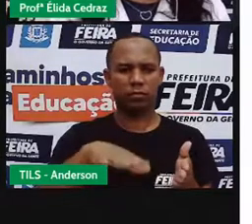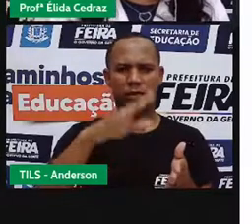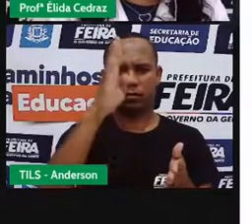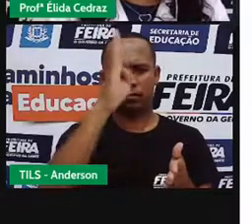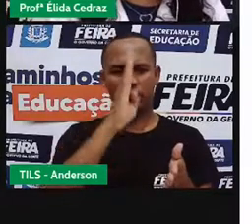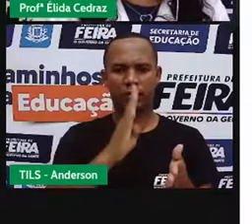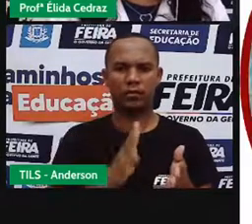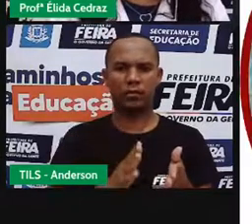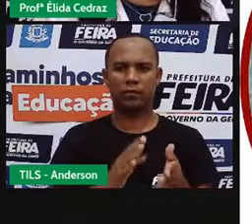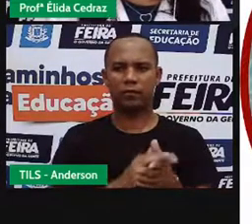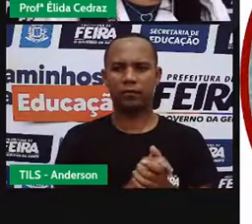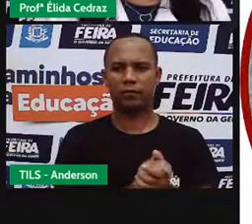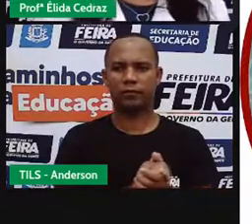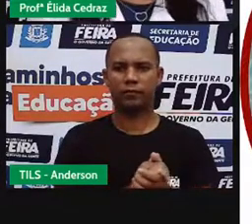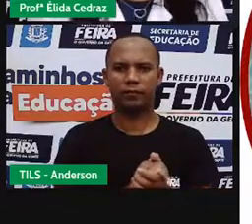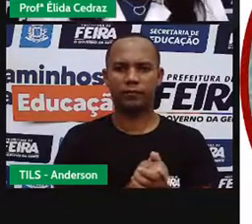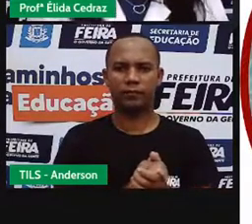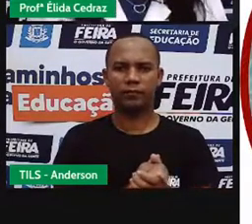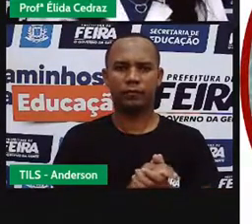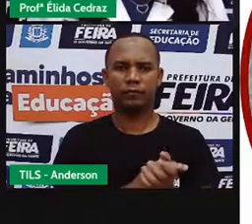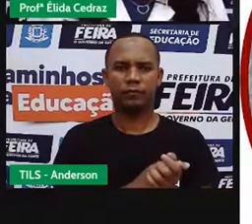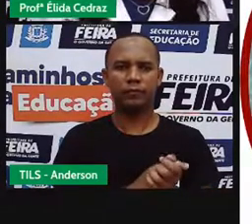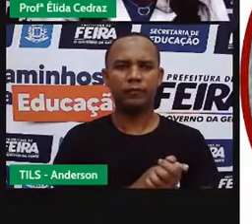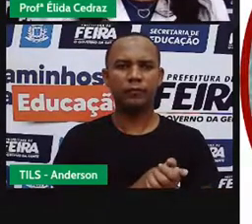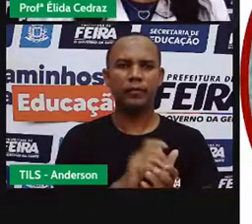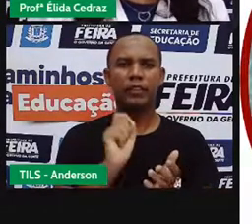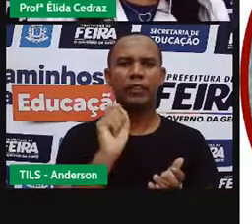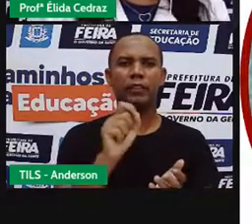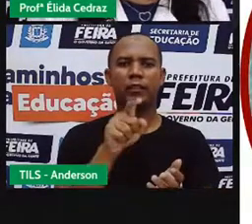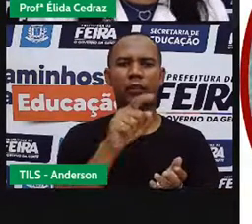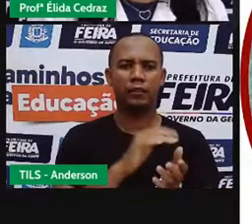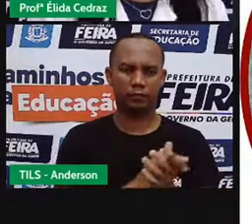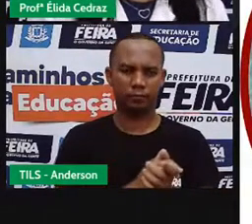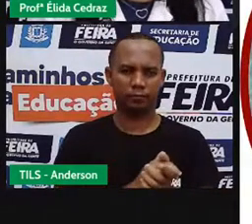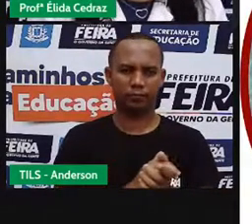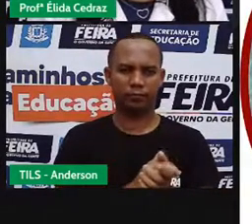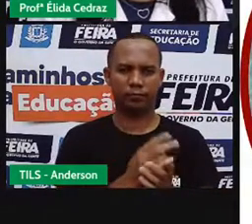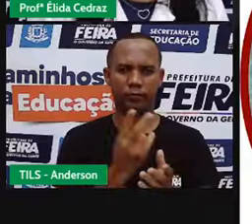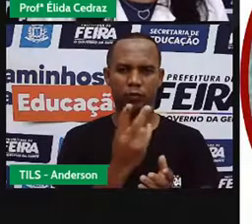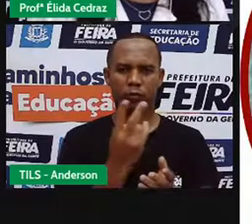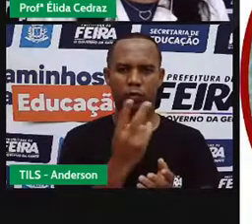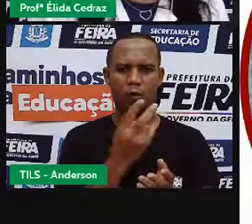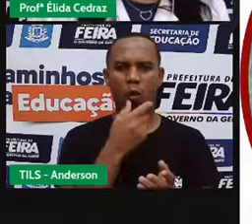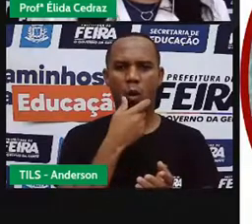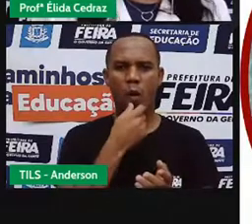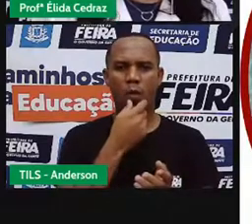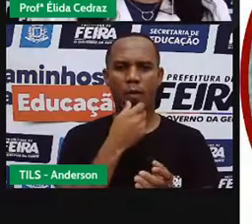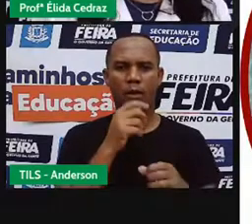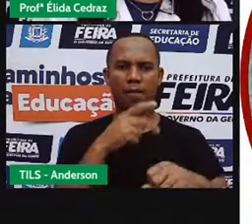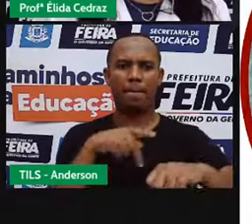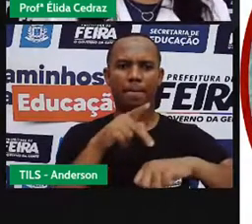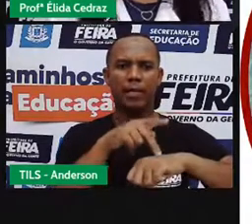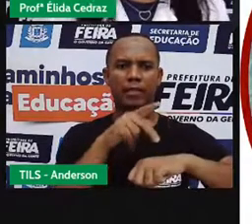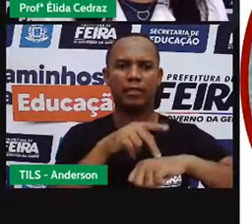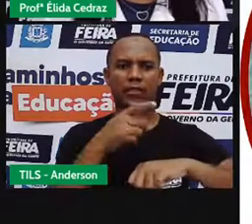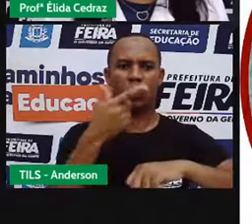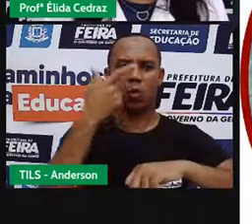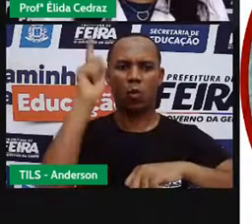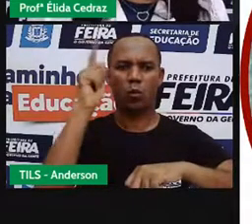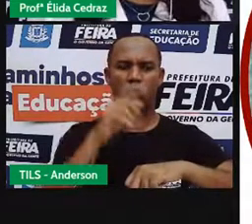direção a Portugal. E esses dois são os dois estrangeiros. Um